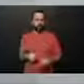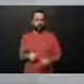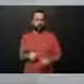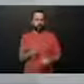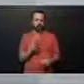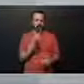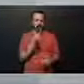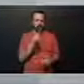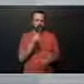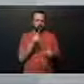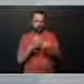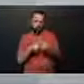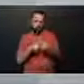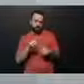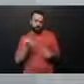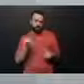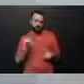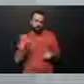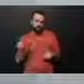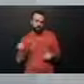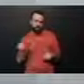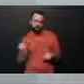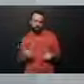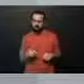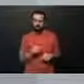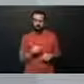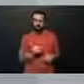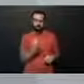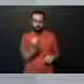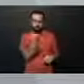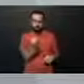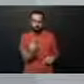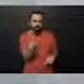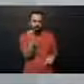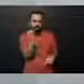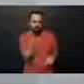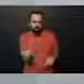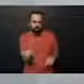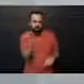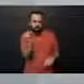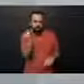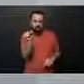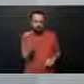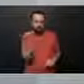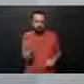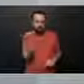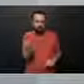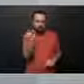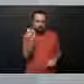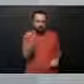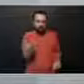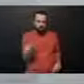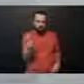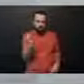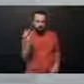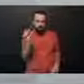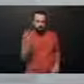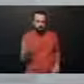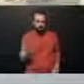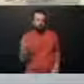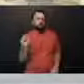5 grupinhos de 10. Então, aqui, ó. 1, 2, 3,